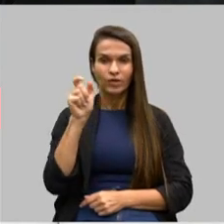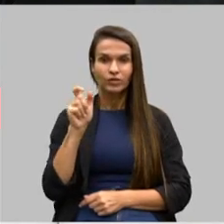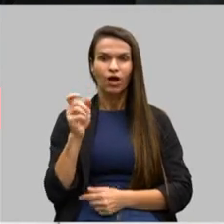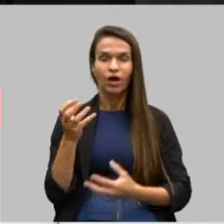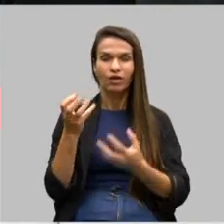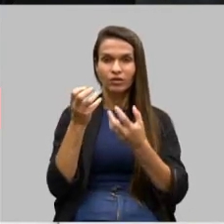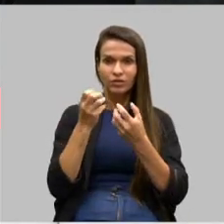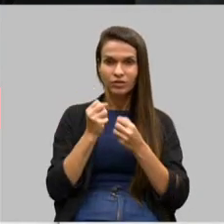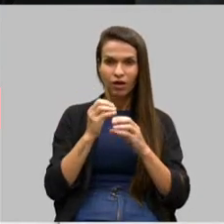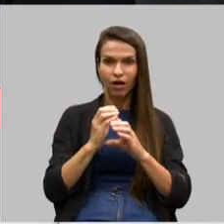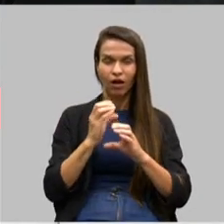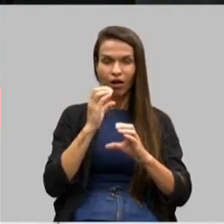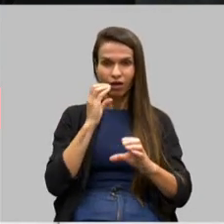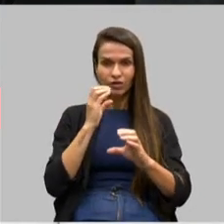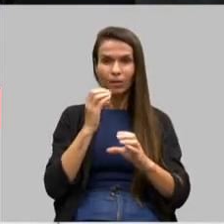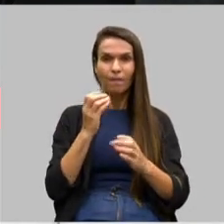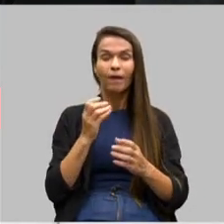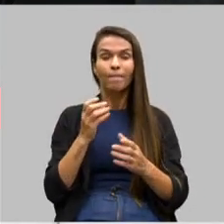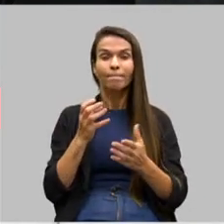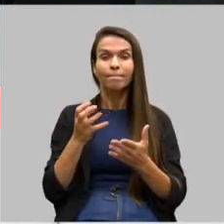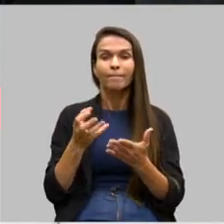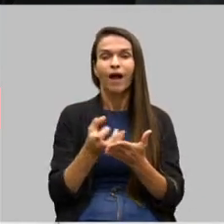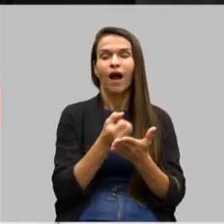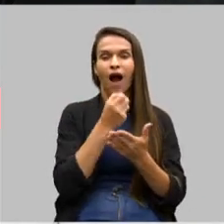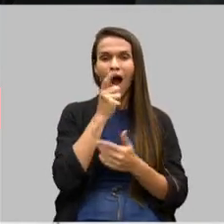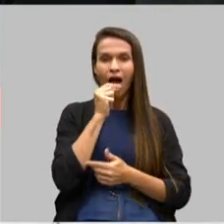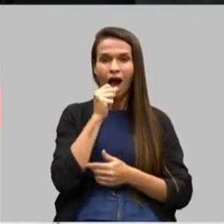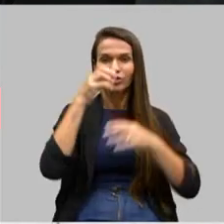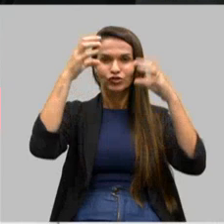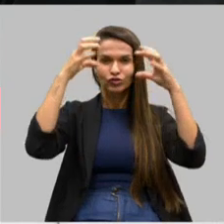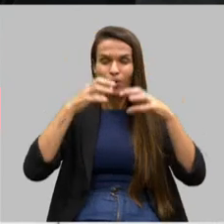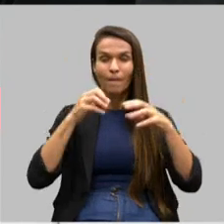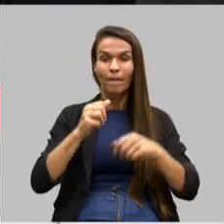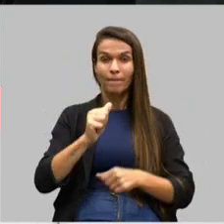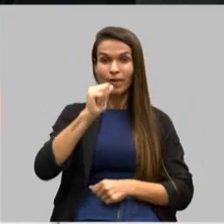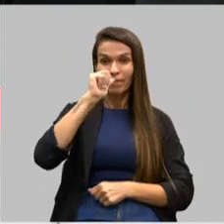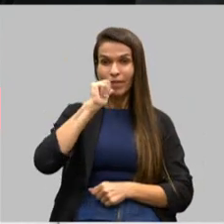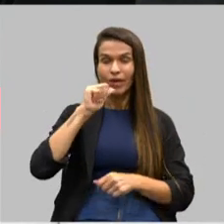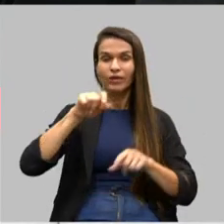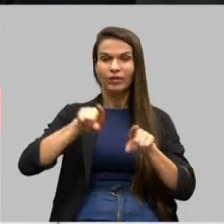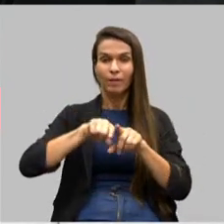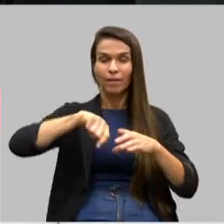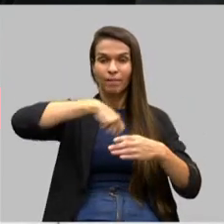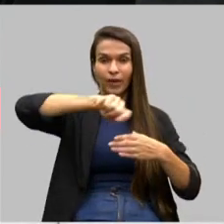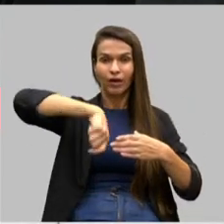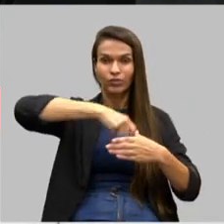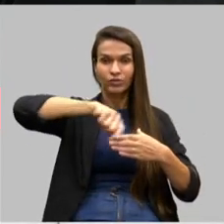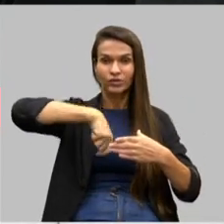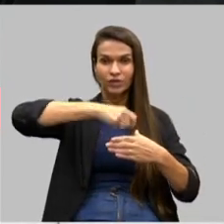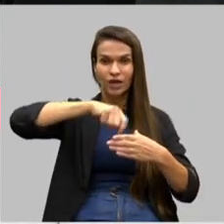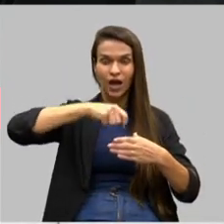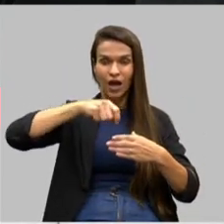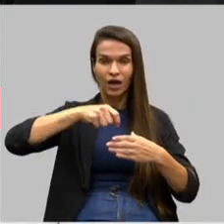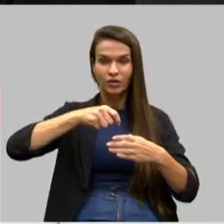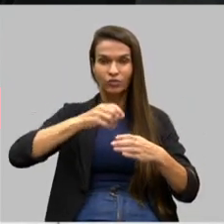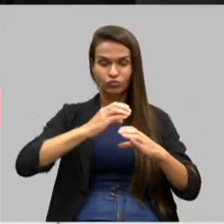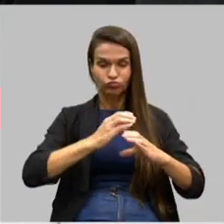de captação de água de chuva para beber e para cozinhar. Né? Essa cisterna ela é